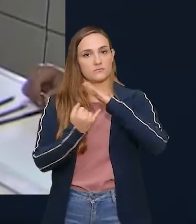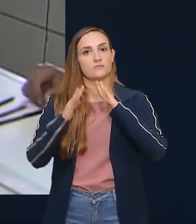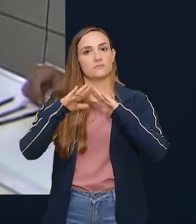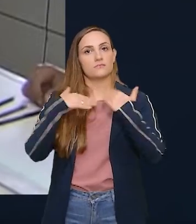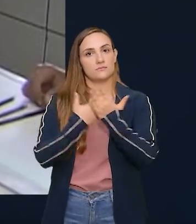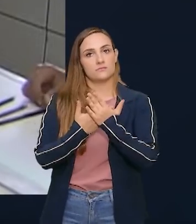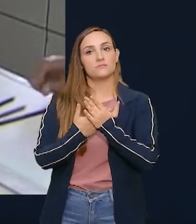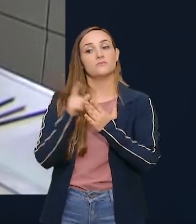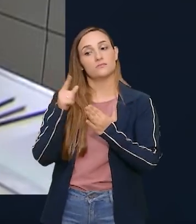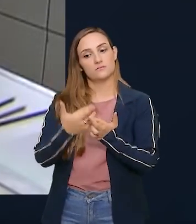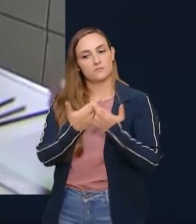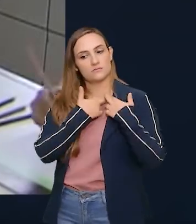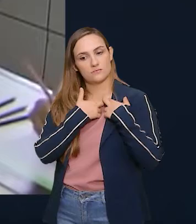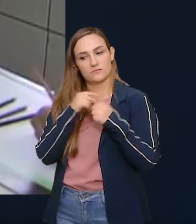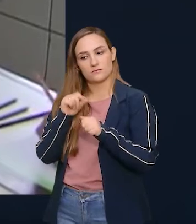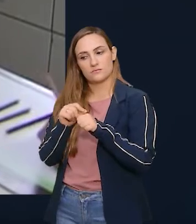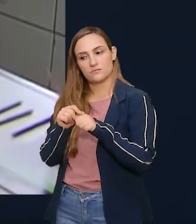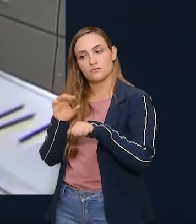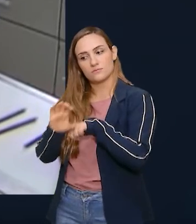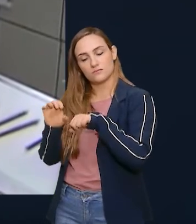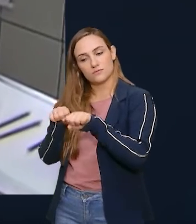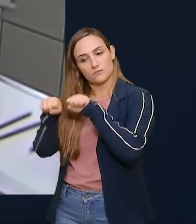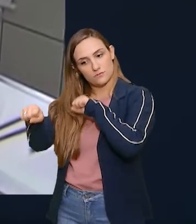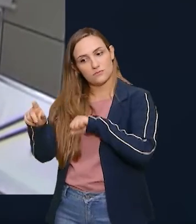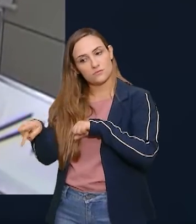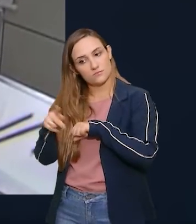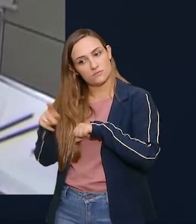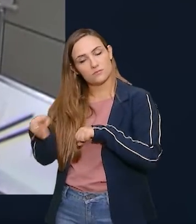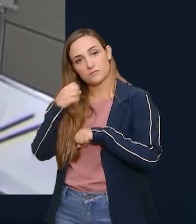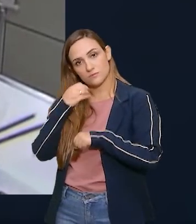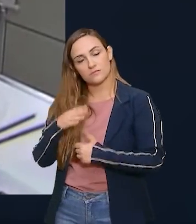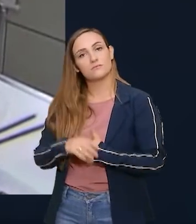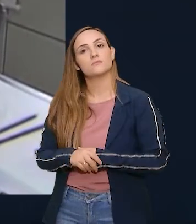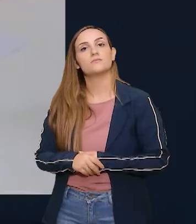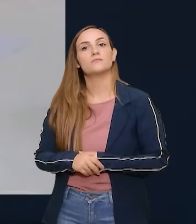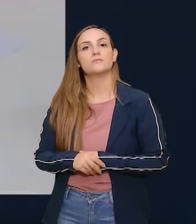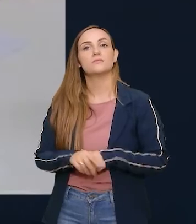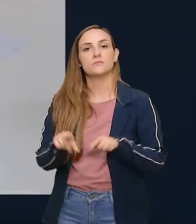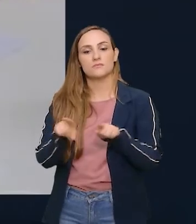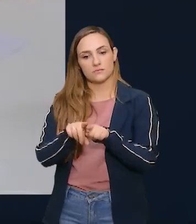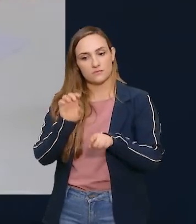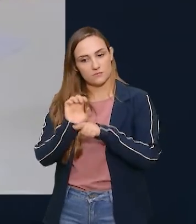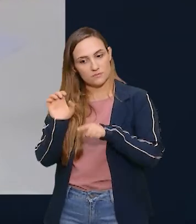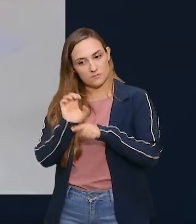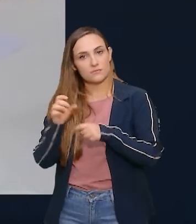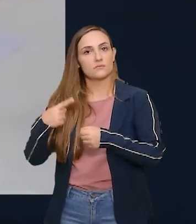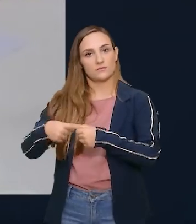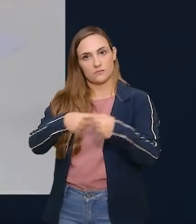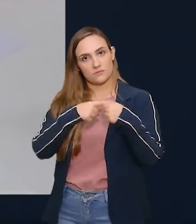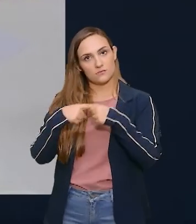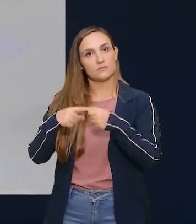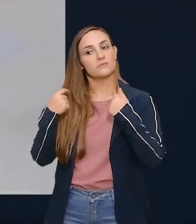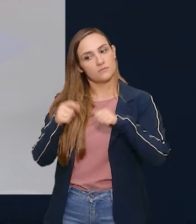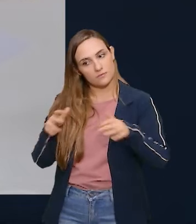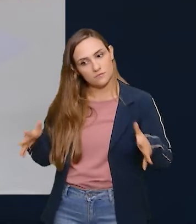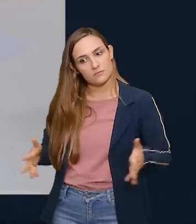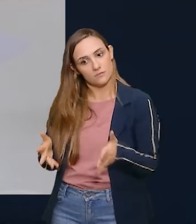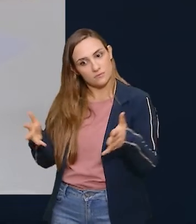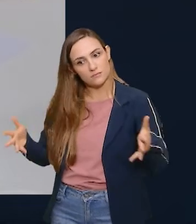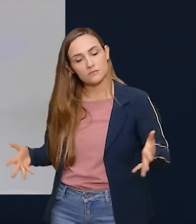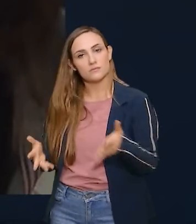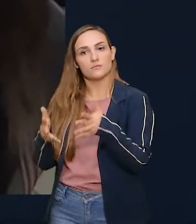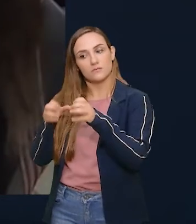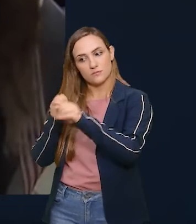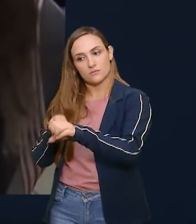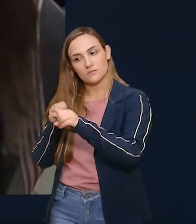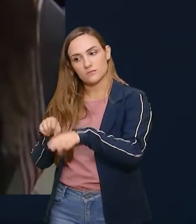e instituições de ensino são responsáveis pela formação dos professores. Segundo ela, estados e municípios também podem